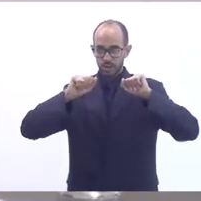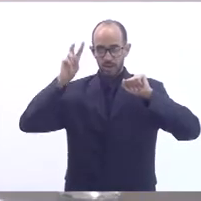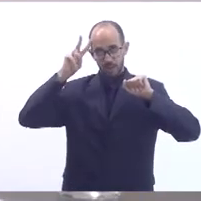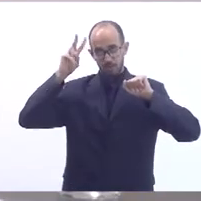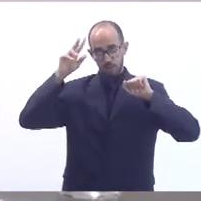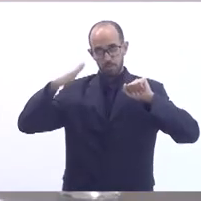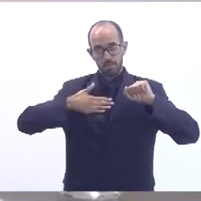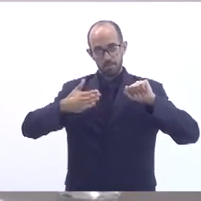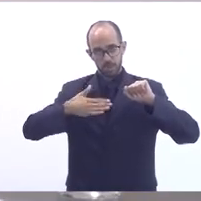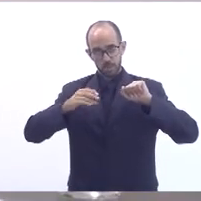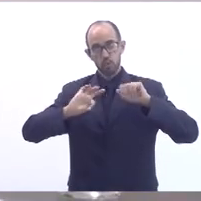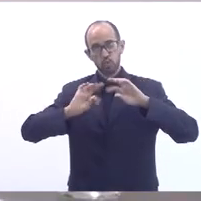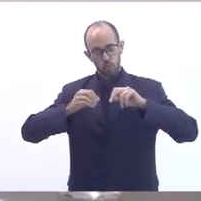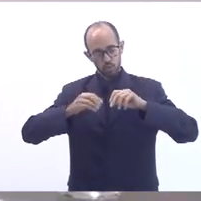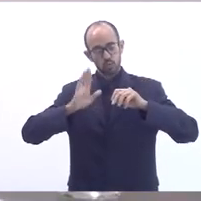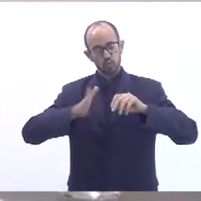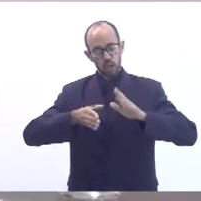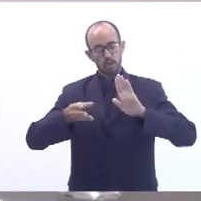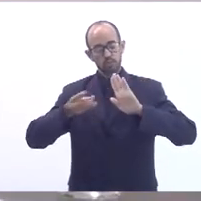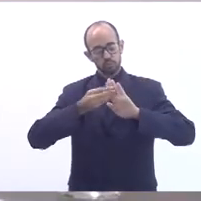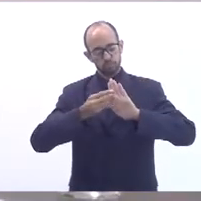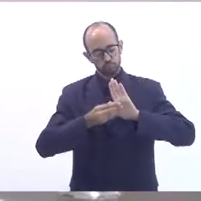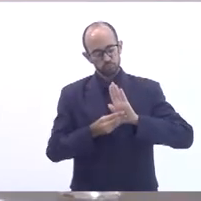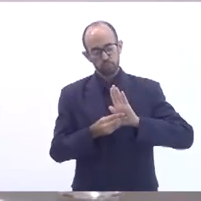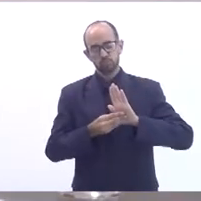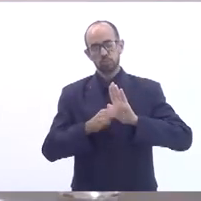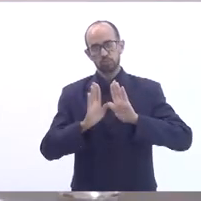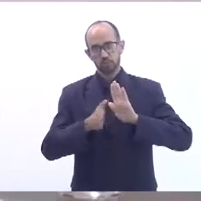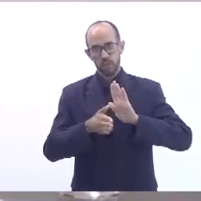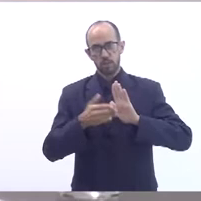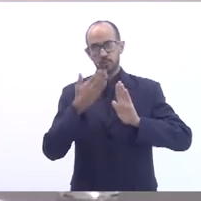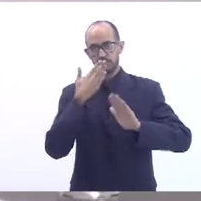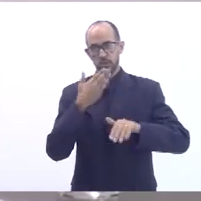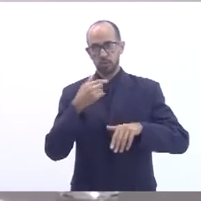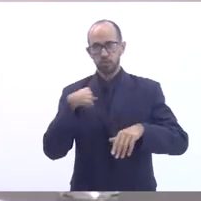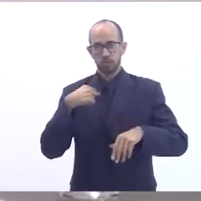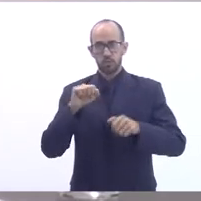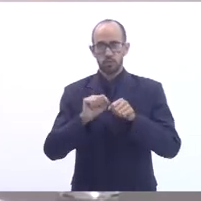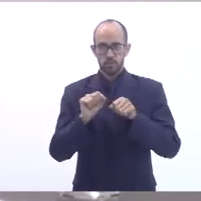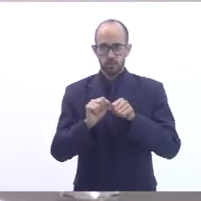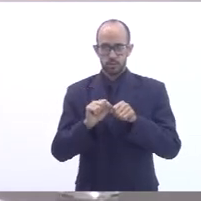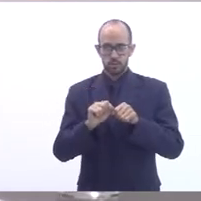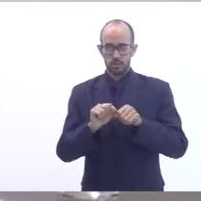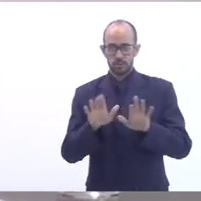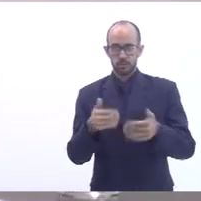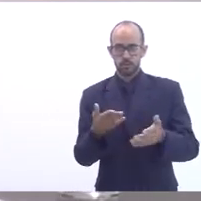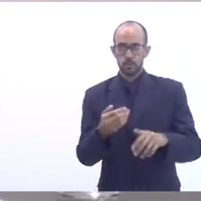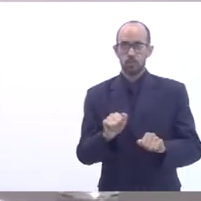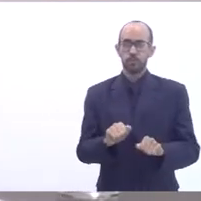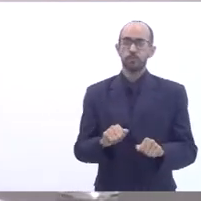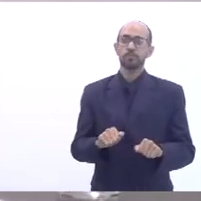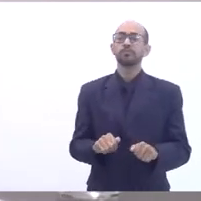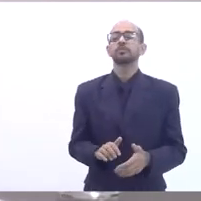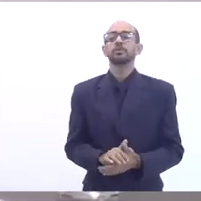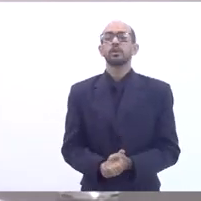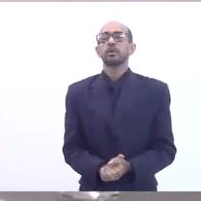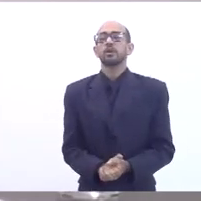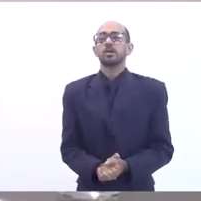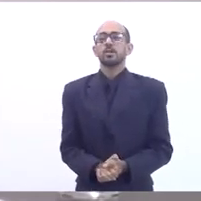então e distantes do dois requerimentos que eu fiz é dito isso então agora sim